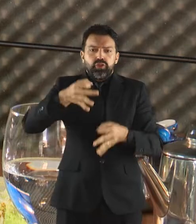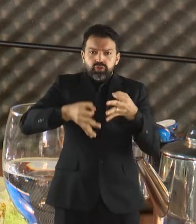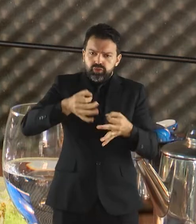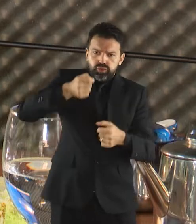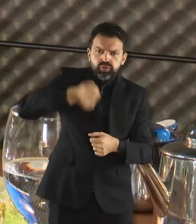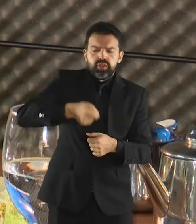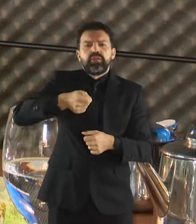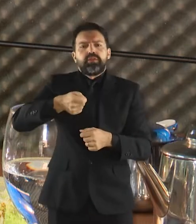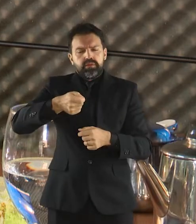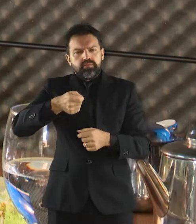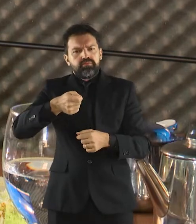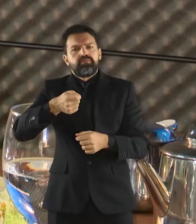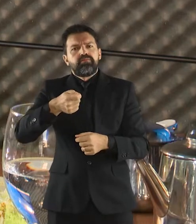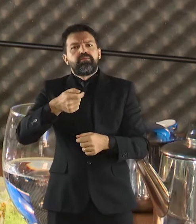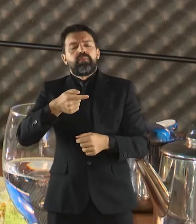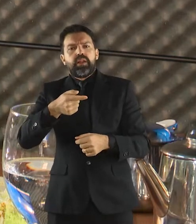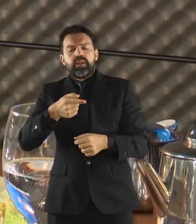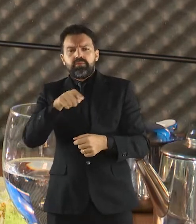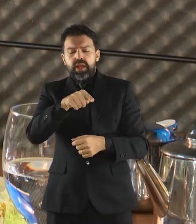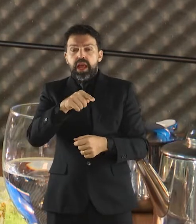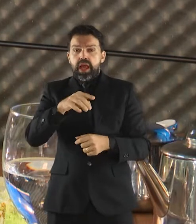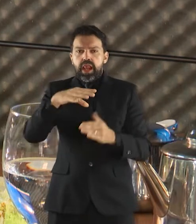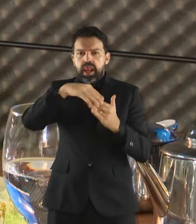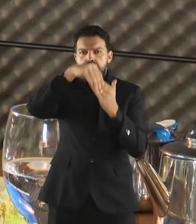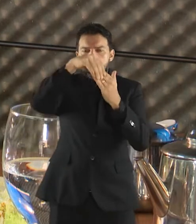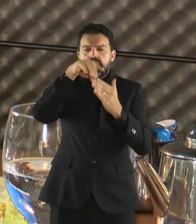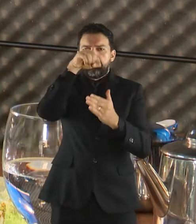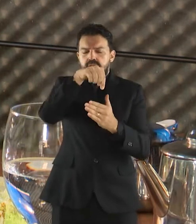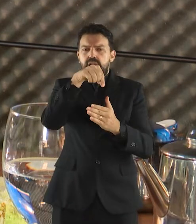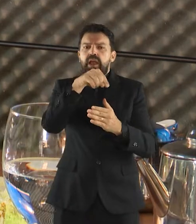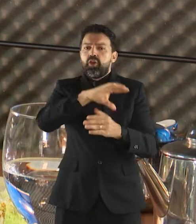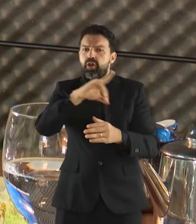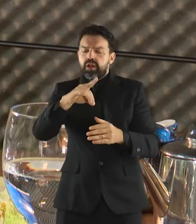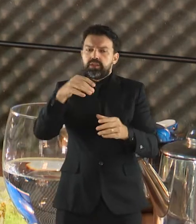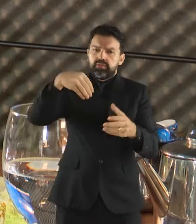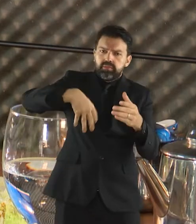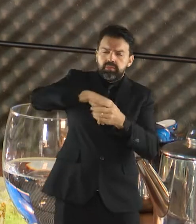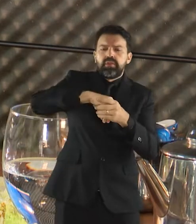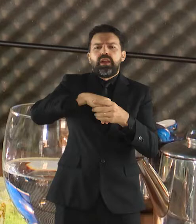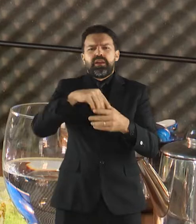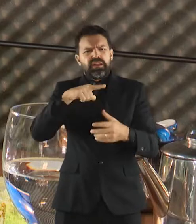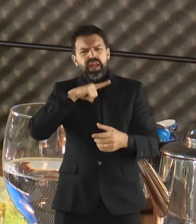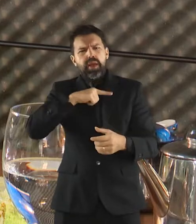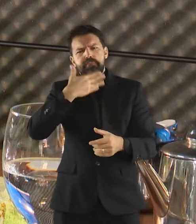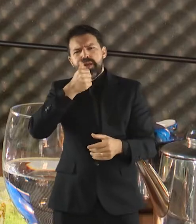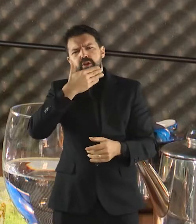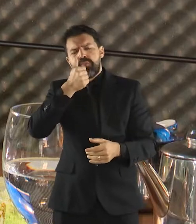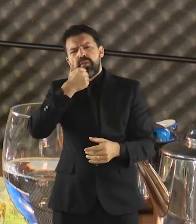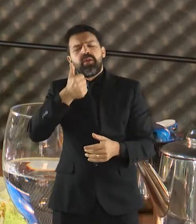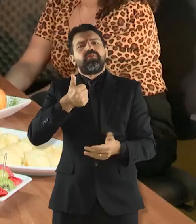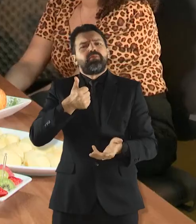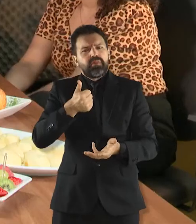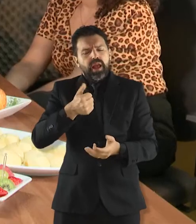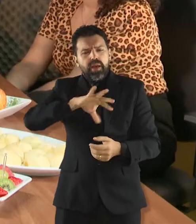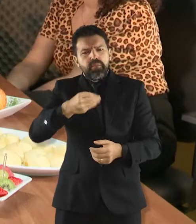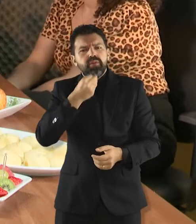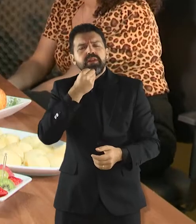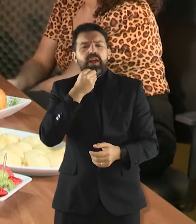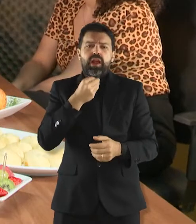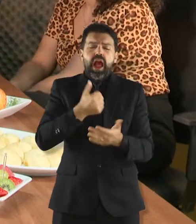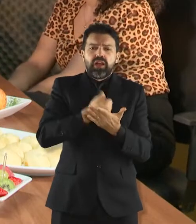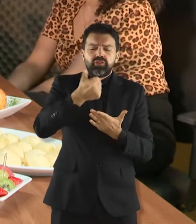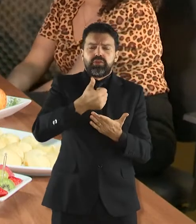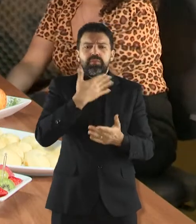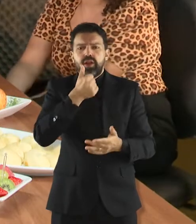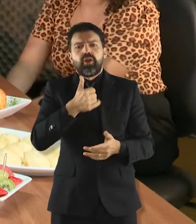né, sendo a coordenação ficando a cargo deles, só tem melhorado ainda, implementado ainda mais as ações. Com certeza, né?